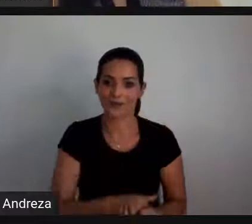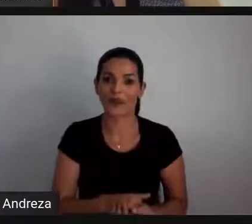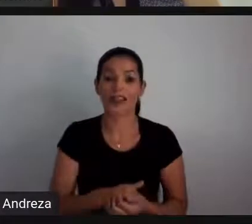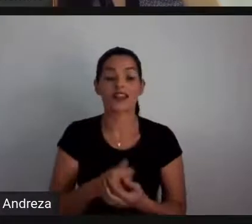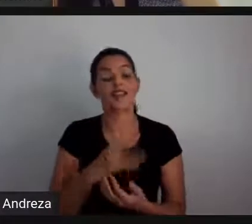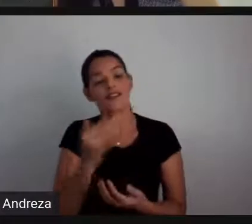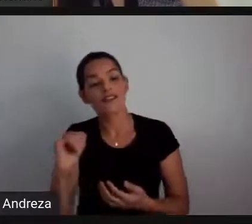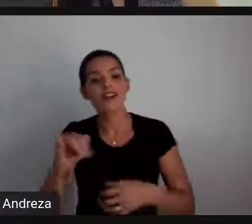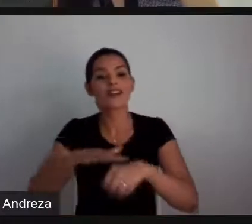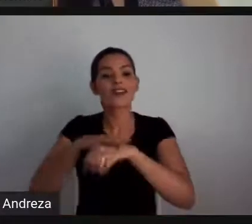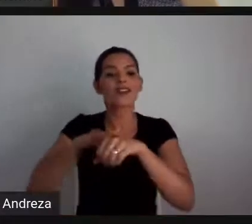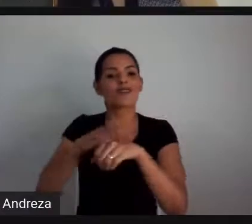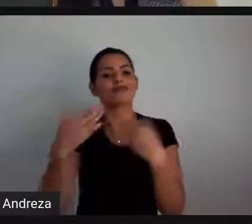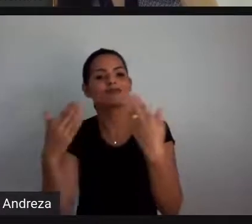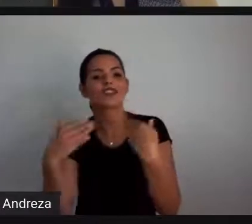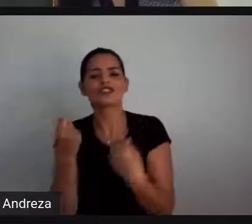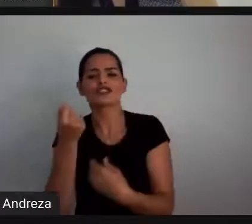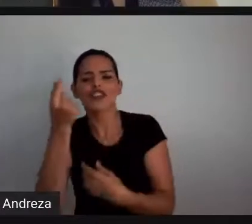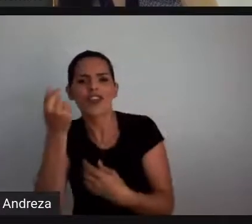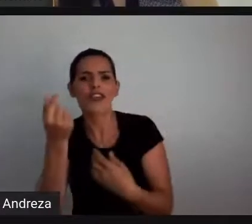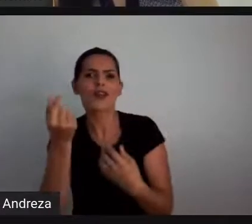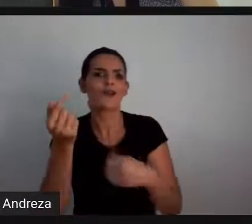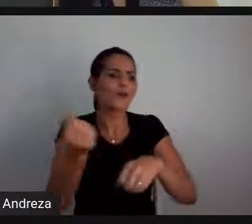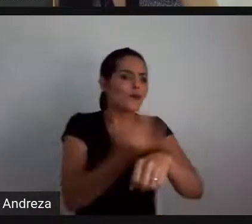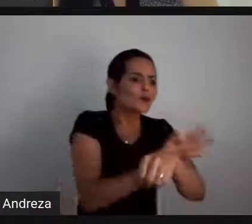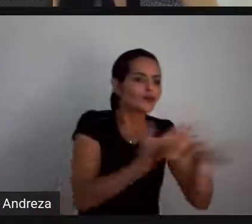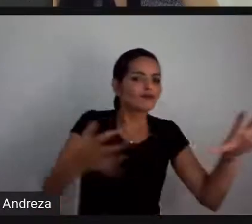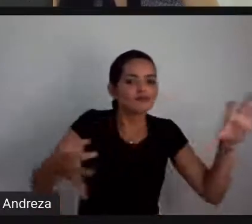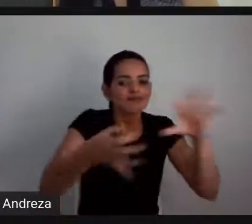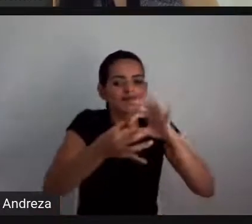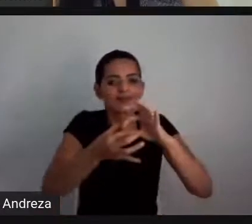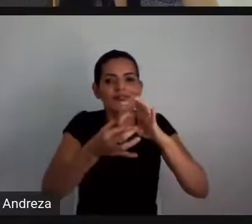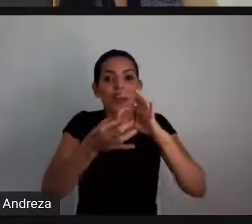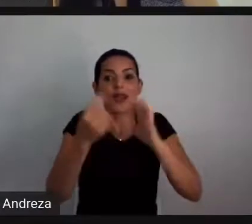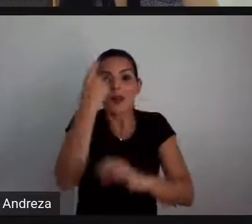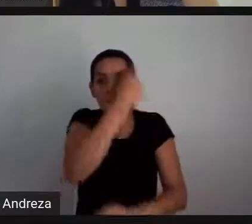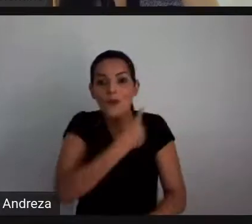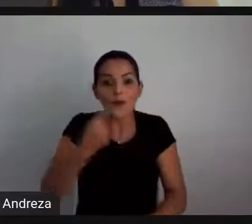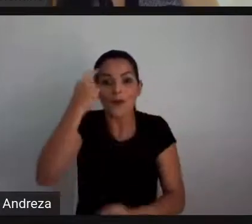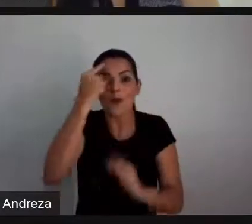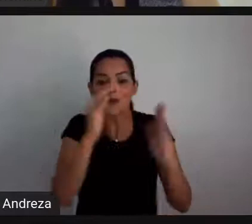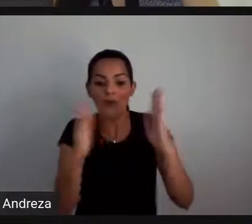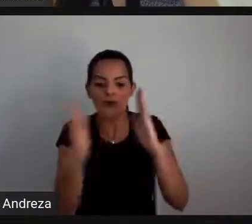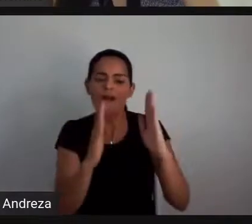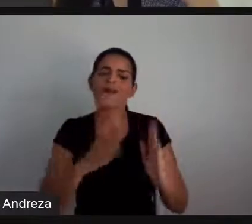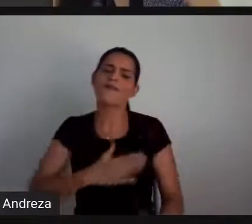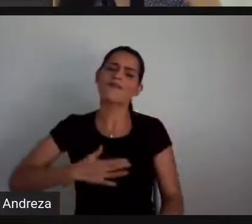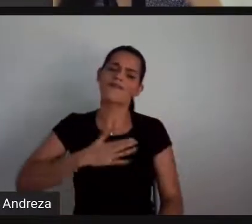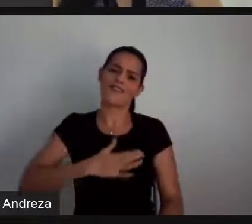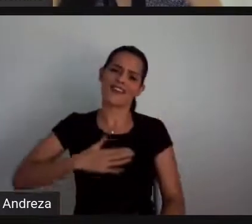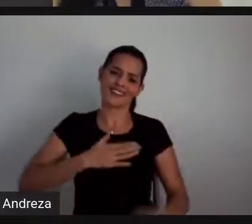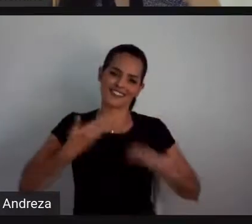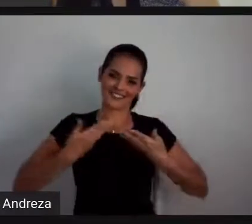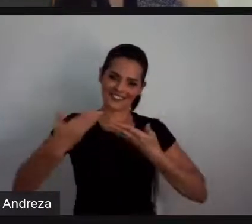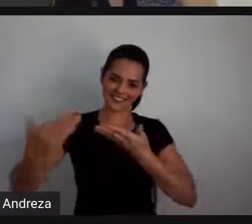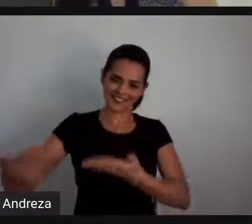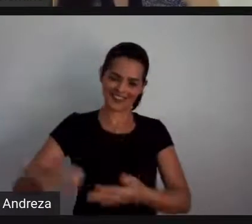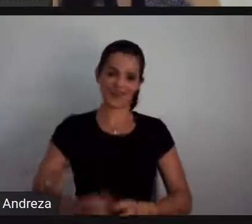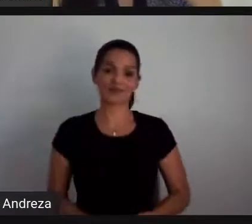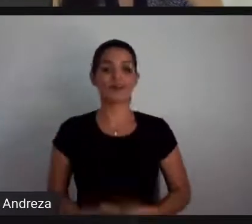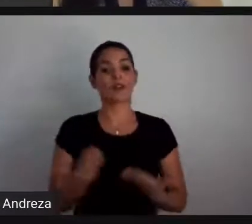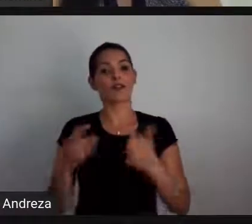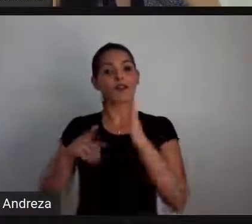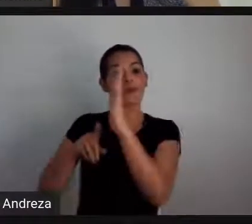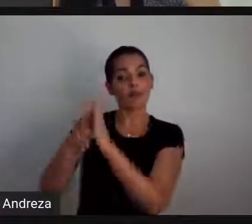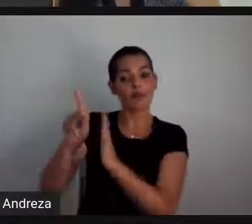aí ao longo dessa 1 hora. Estou muito feliz pelo convite, tá bom? Que bom, Paulo, vamos nessa. Então, gente, eu vou fazer perguntas para o Paulo,